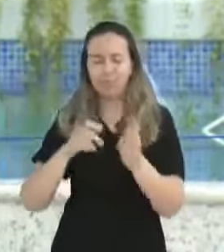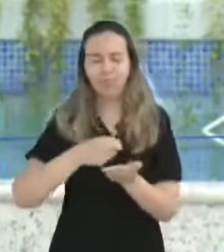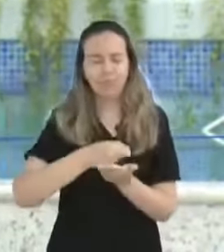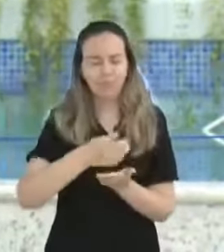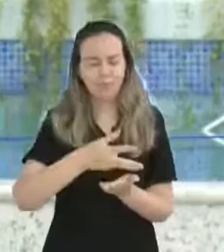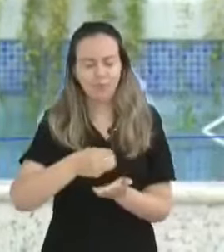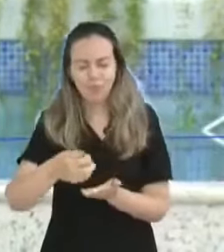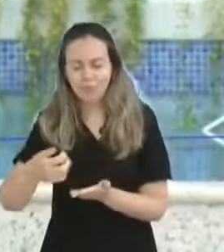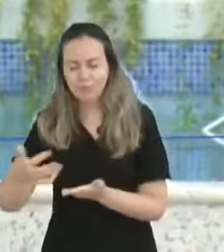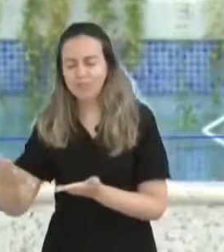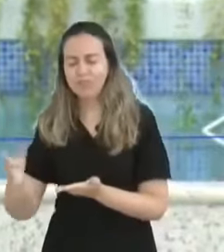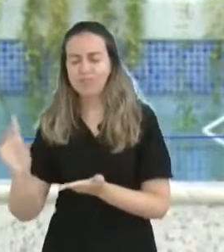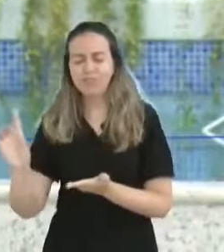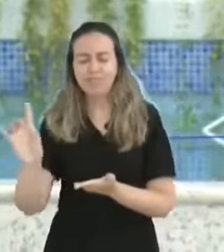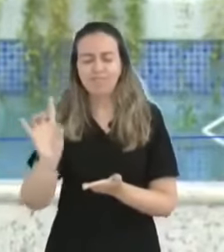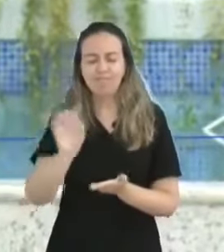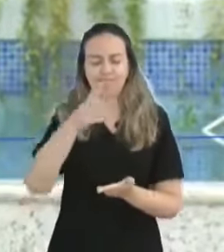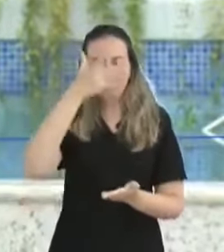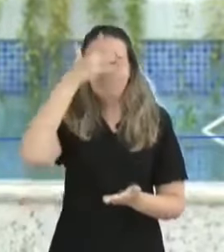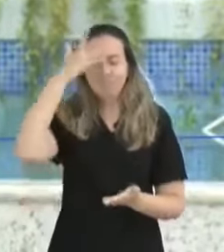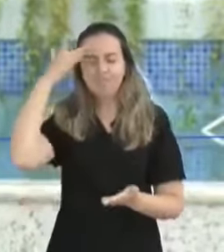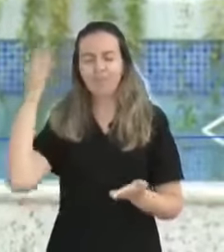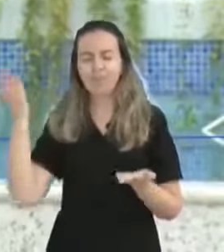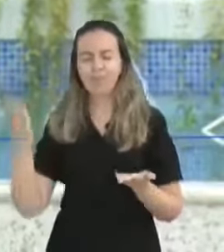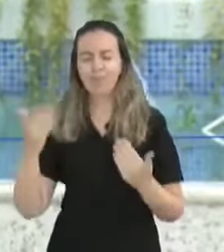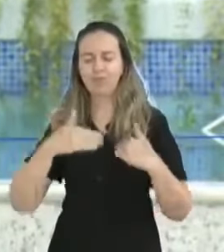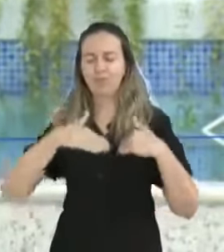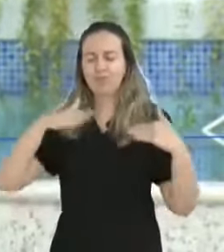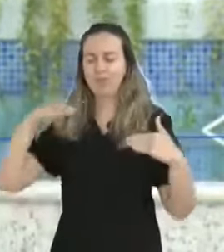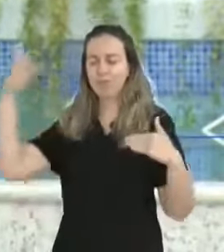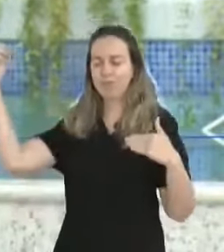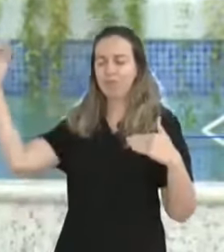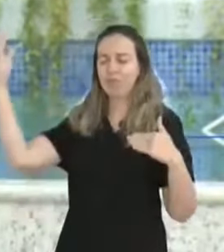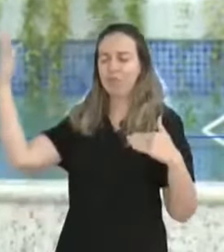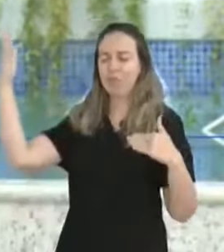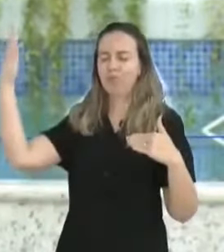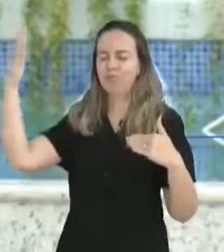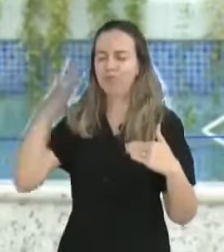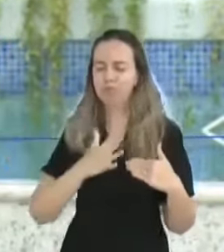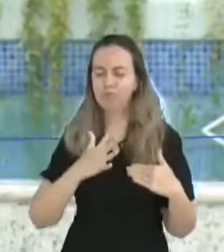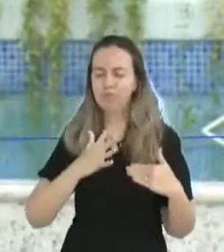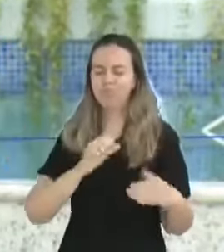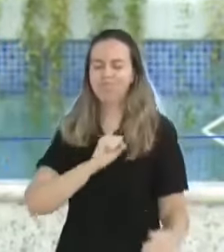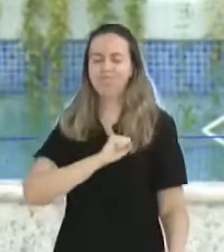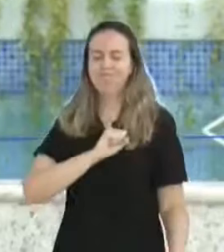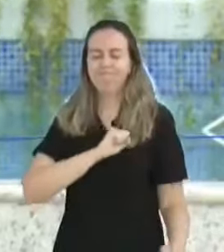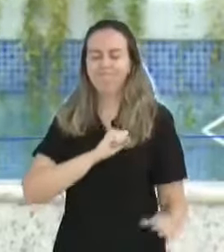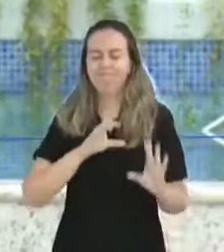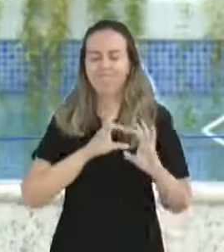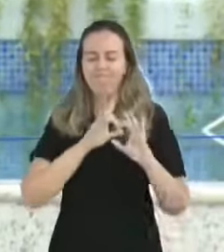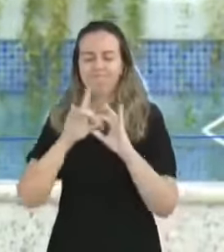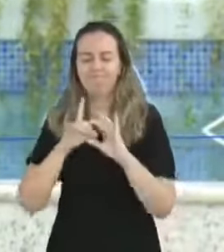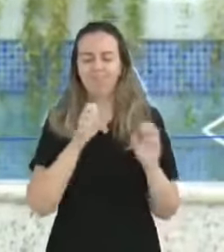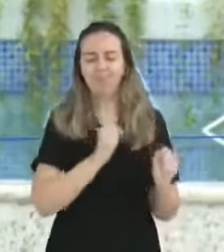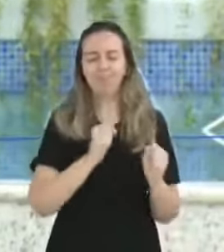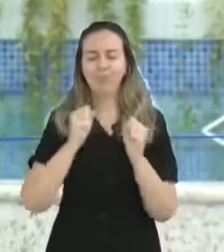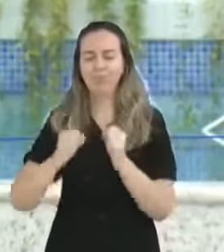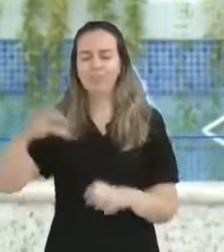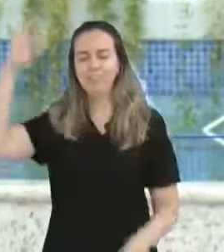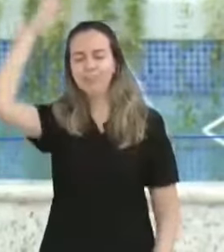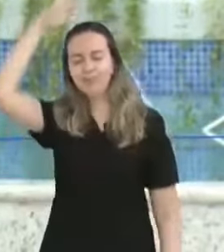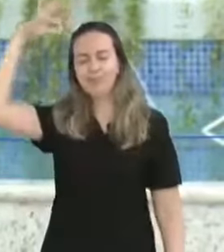poderosa. Queremos sair daqui, Senhor, esta noite, impactados pelo poder do